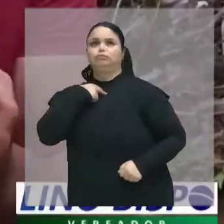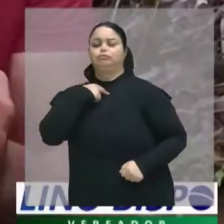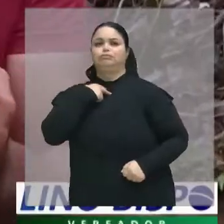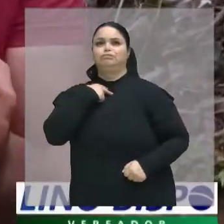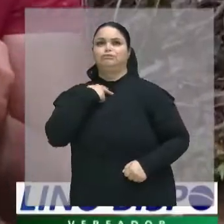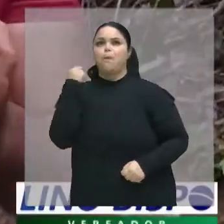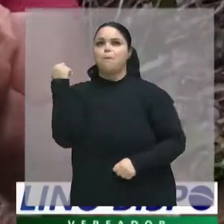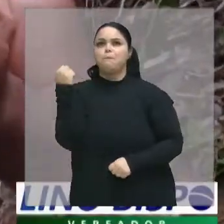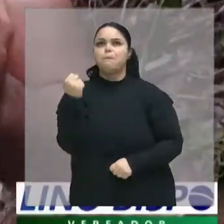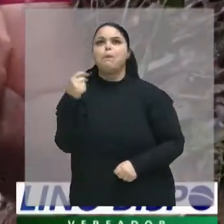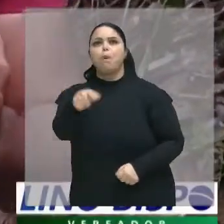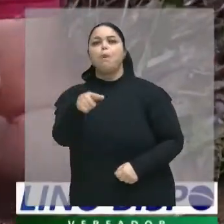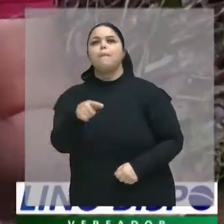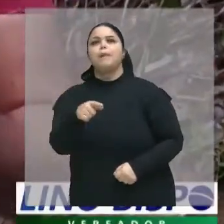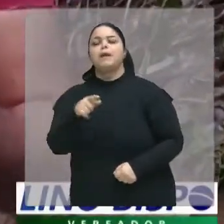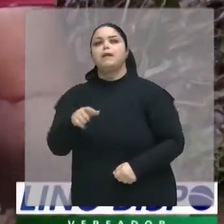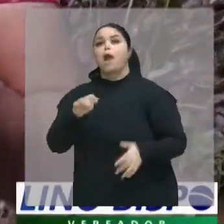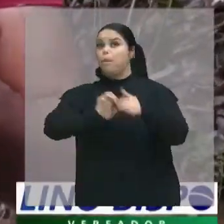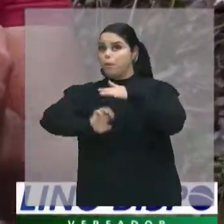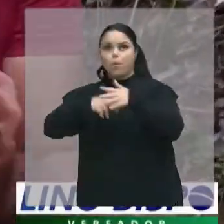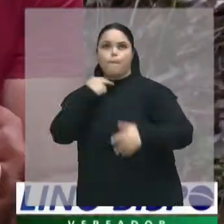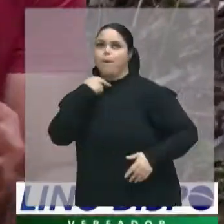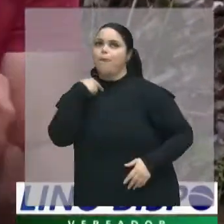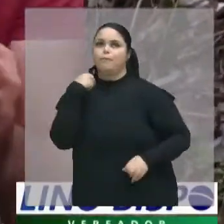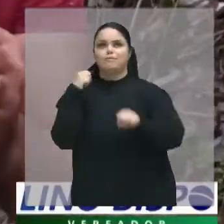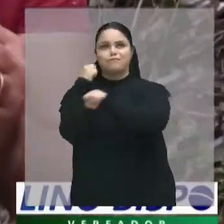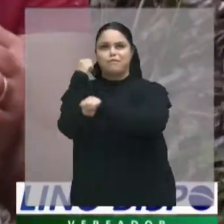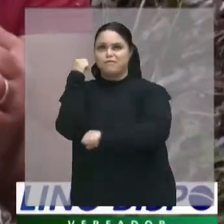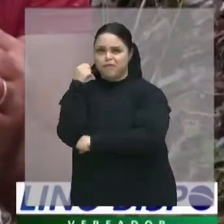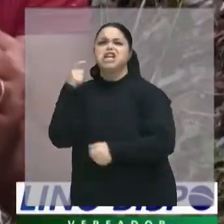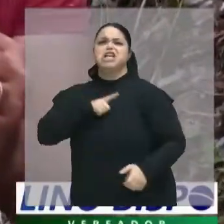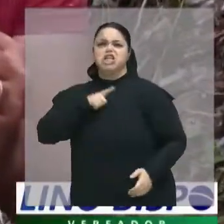uma entidade, por uma empresa